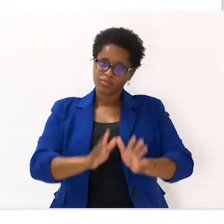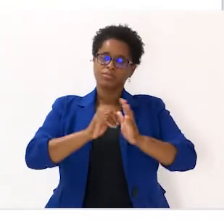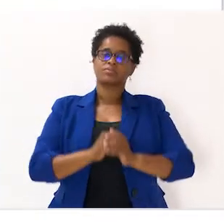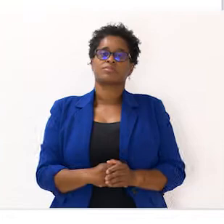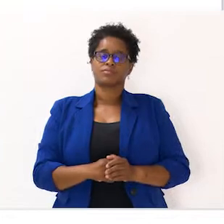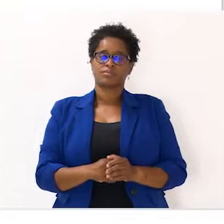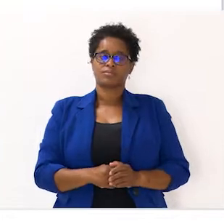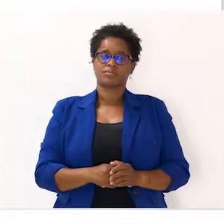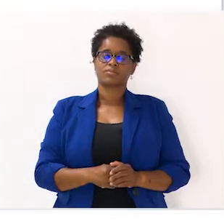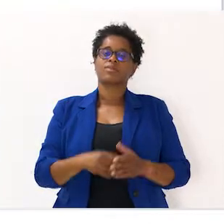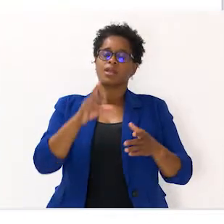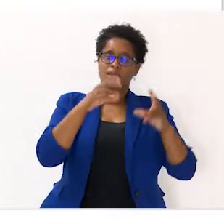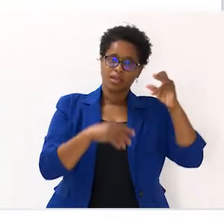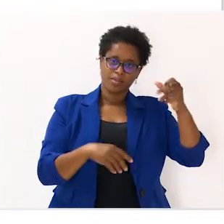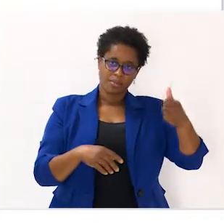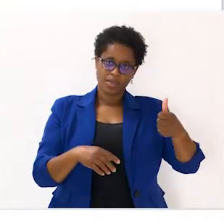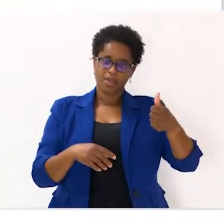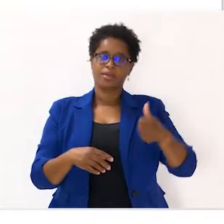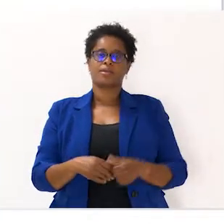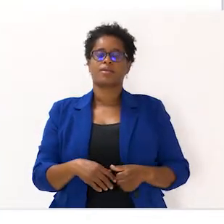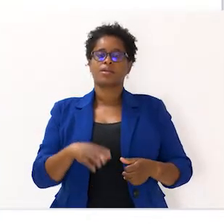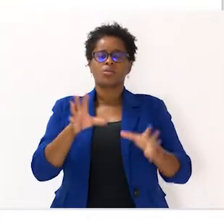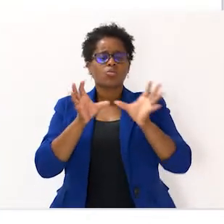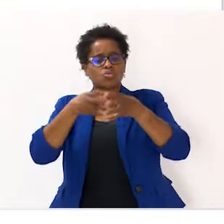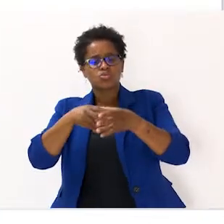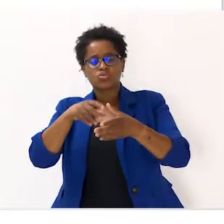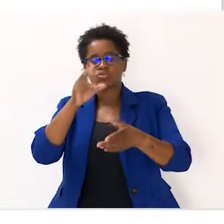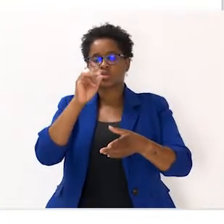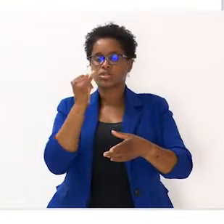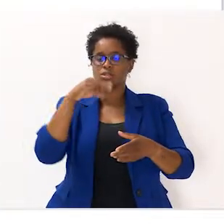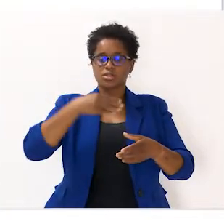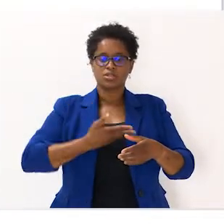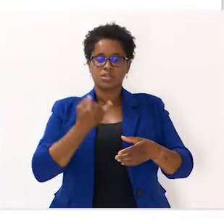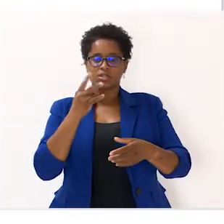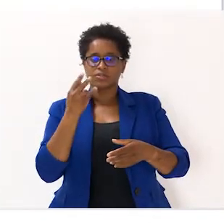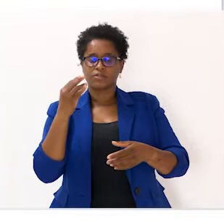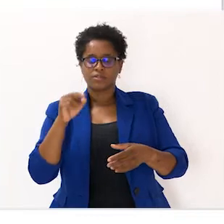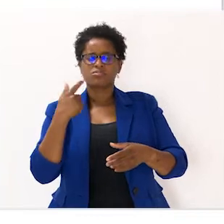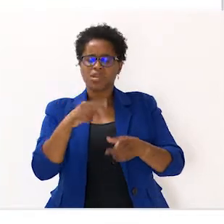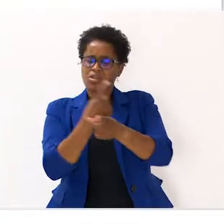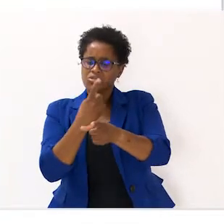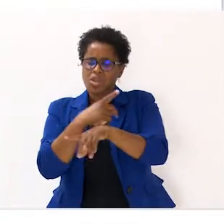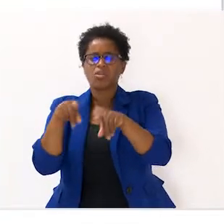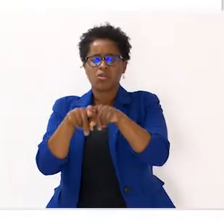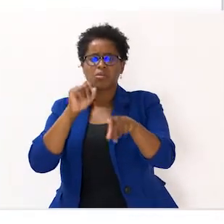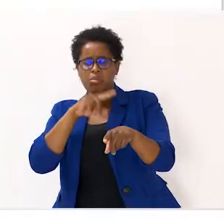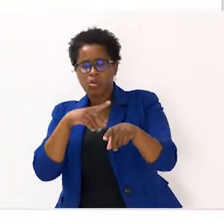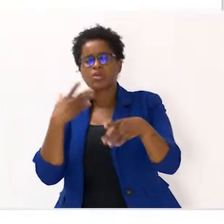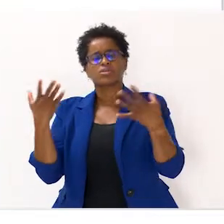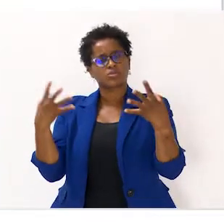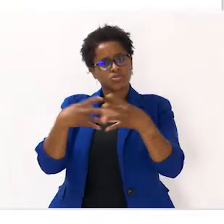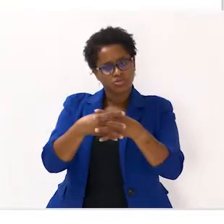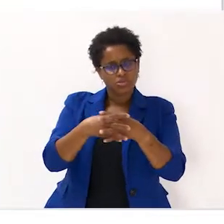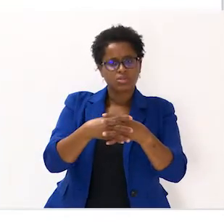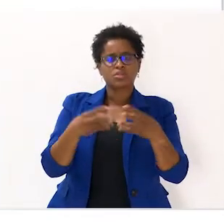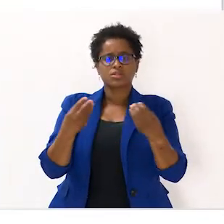A linha B, conjunto de indivíduos que apresentam características semelhantes, que podem cruzar-se entre si,